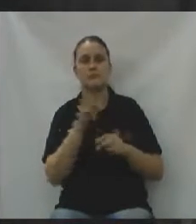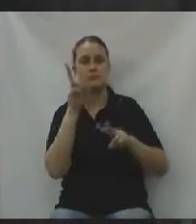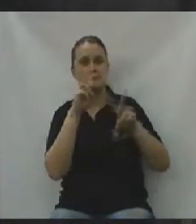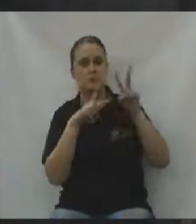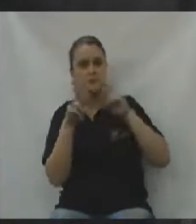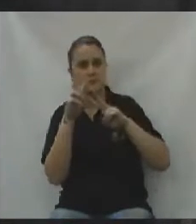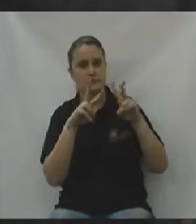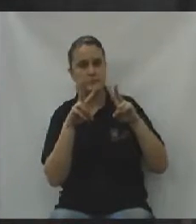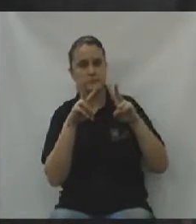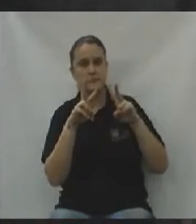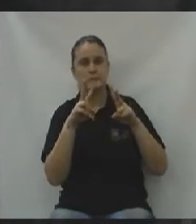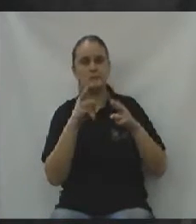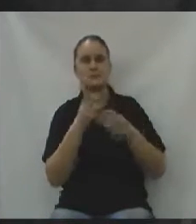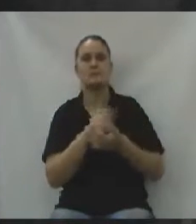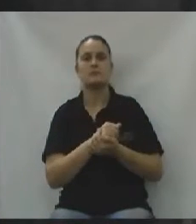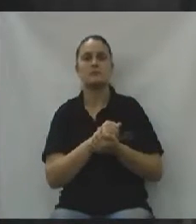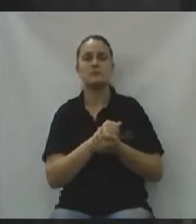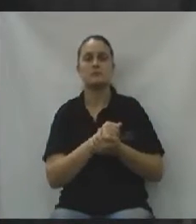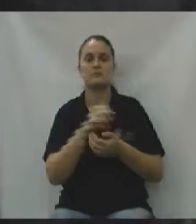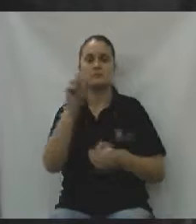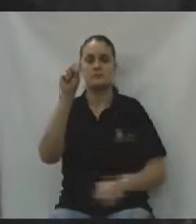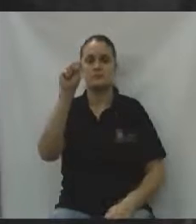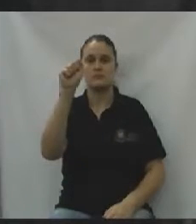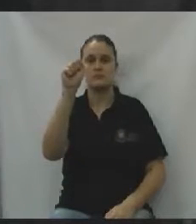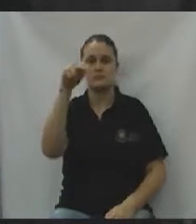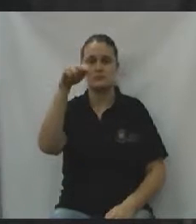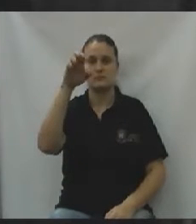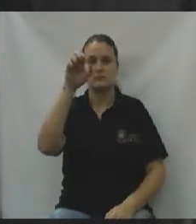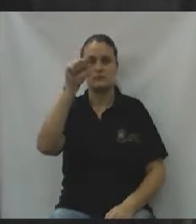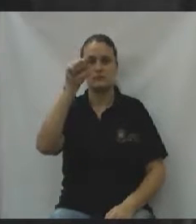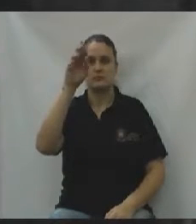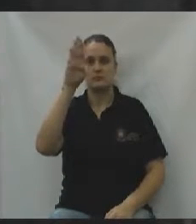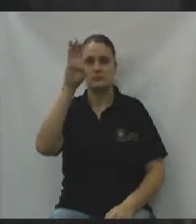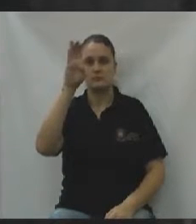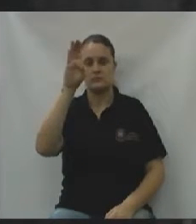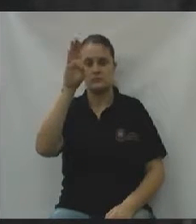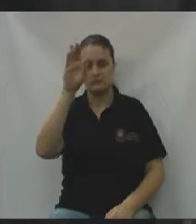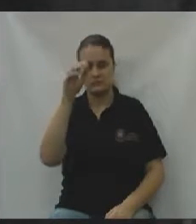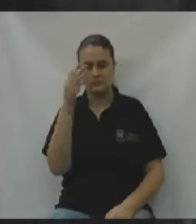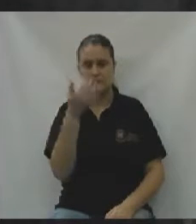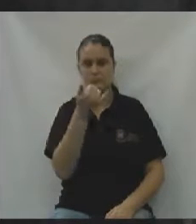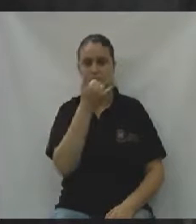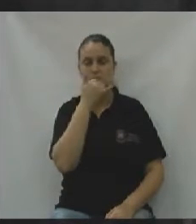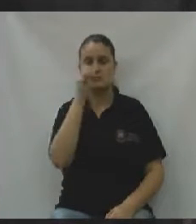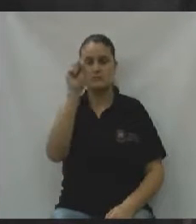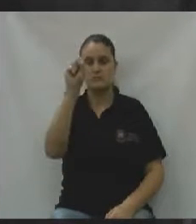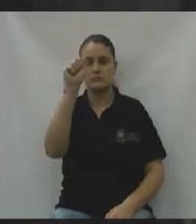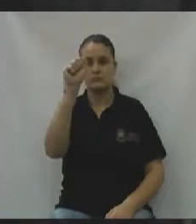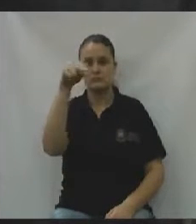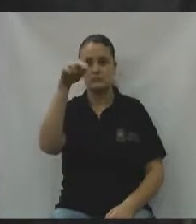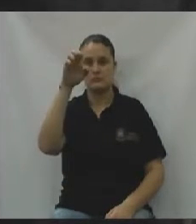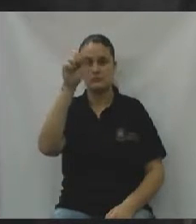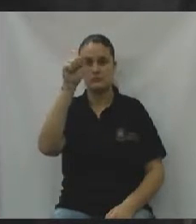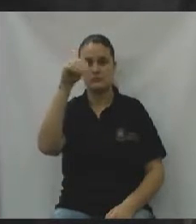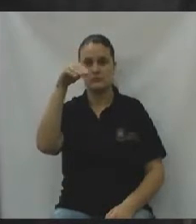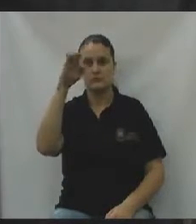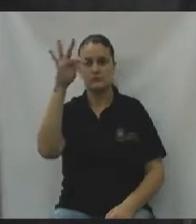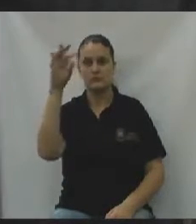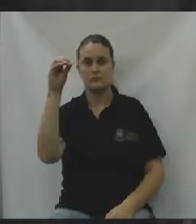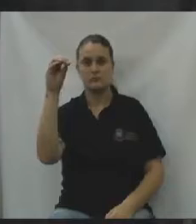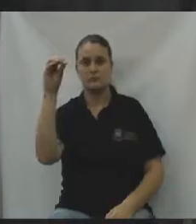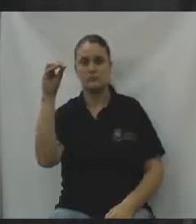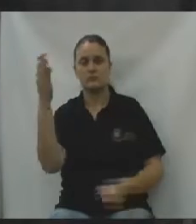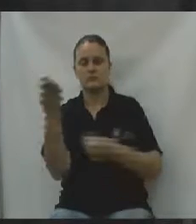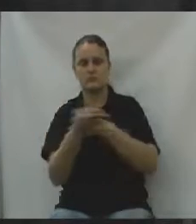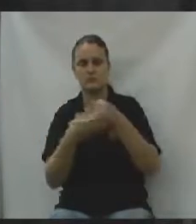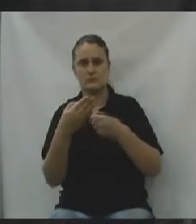Verificaram a situação do saneamento básico, ou seja, ter água tratada ou